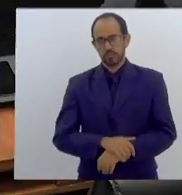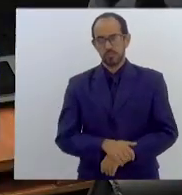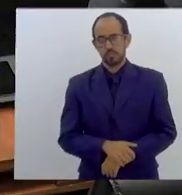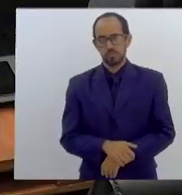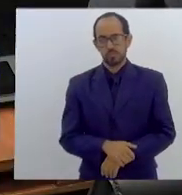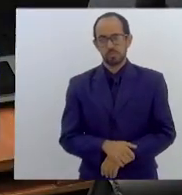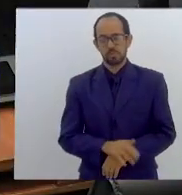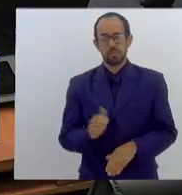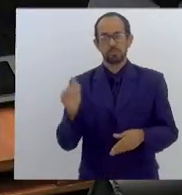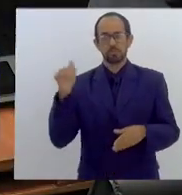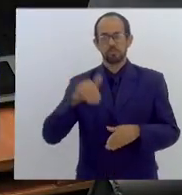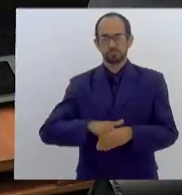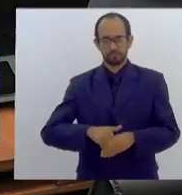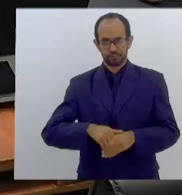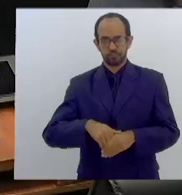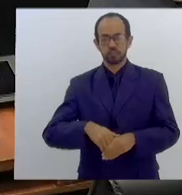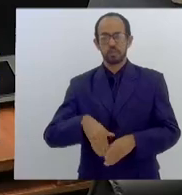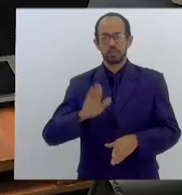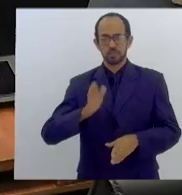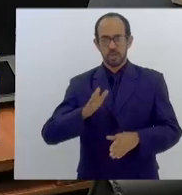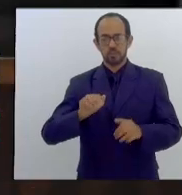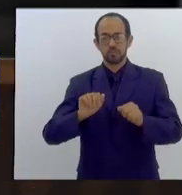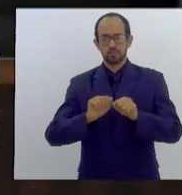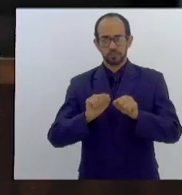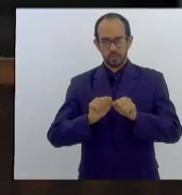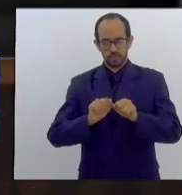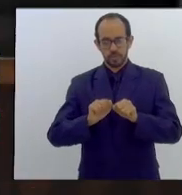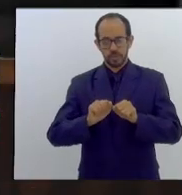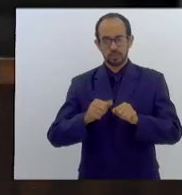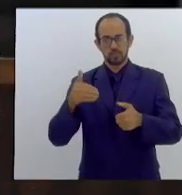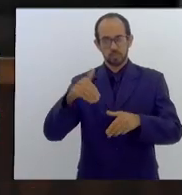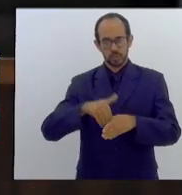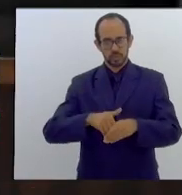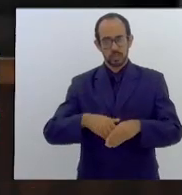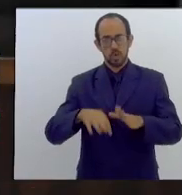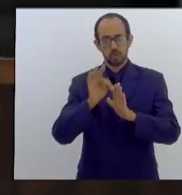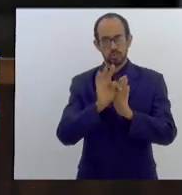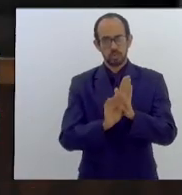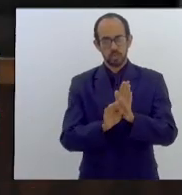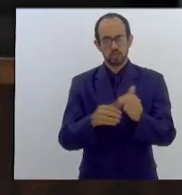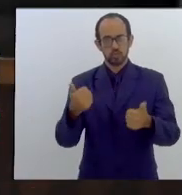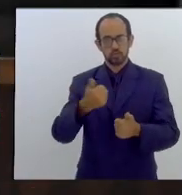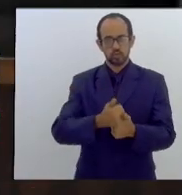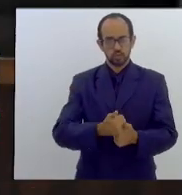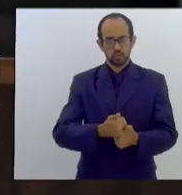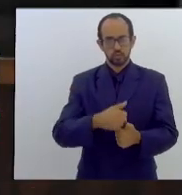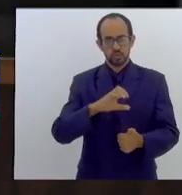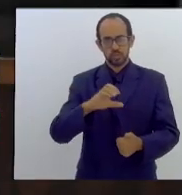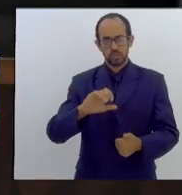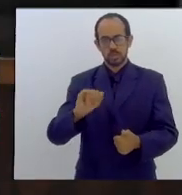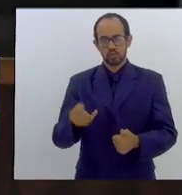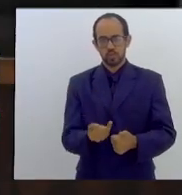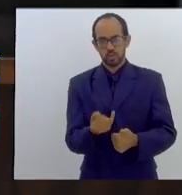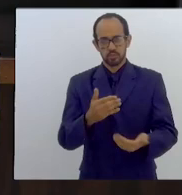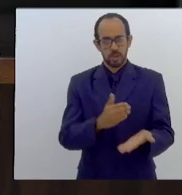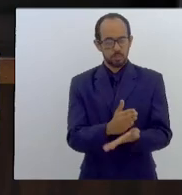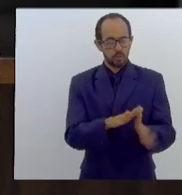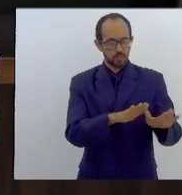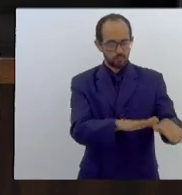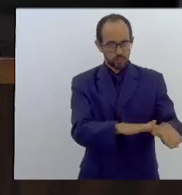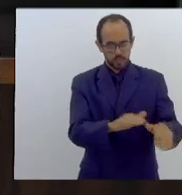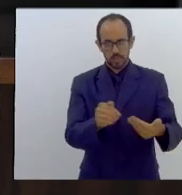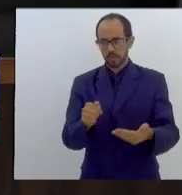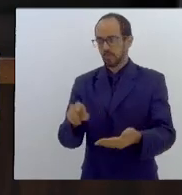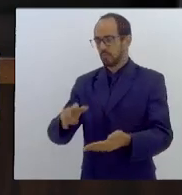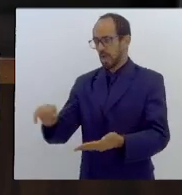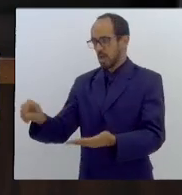Os pareceres emitidos em votação substitutiva com forma final de redação da Comissão de Constituição e Justiça. Se os que aprovam permaneçam como estão aprovados,